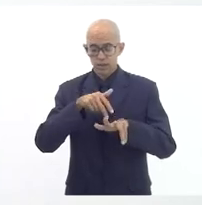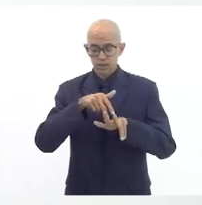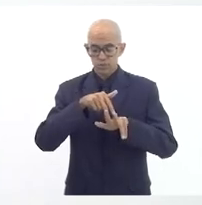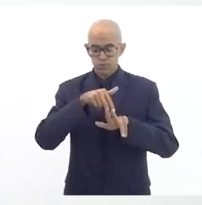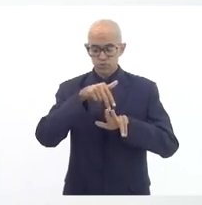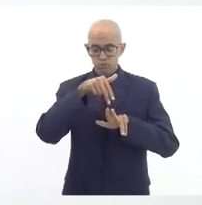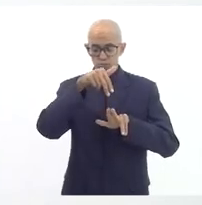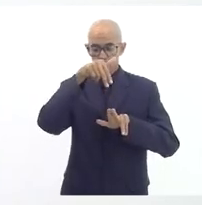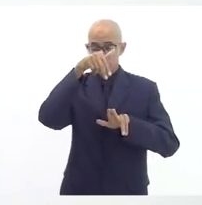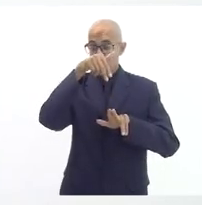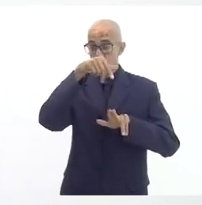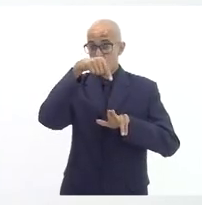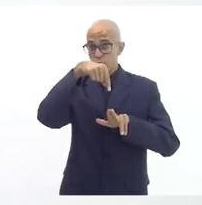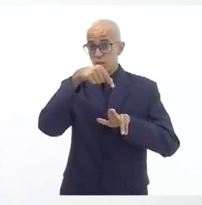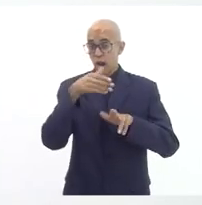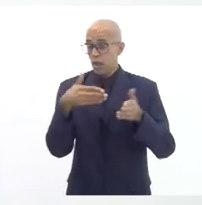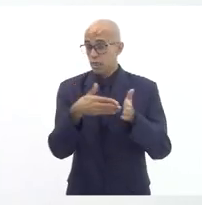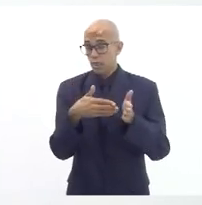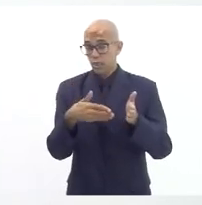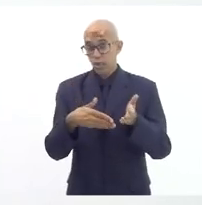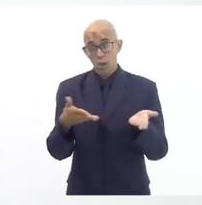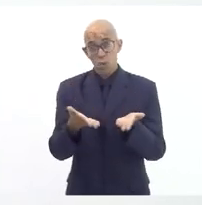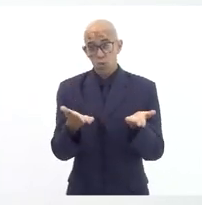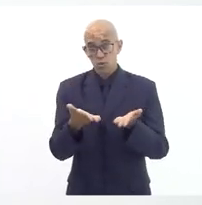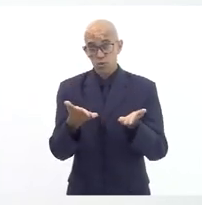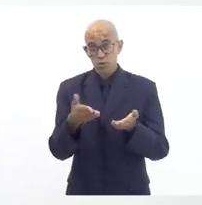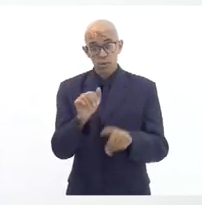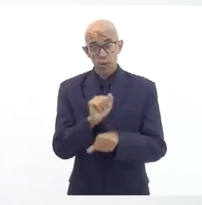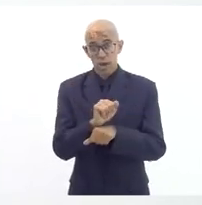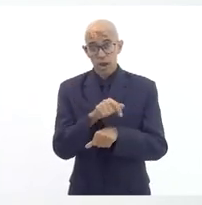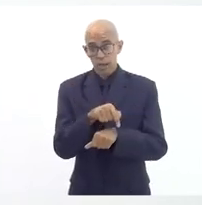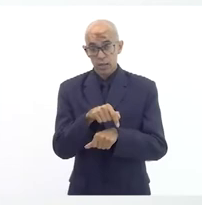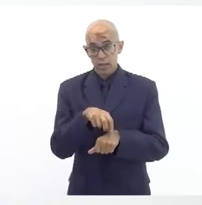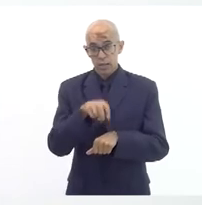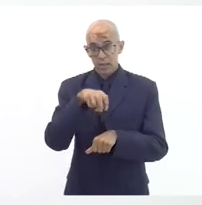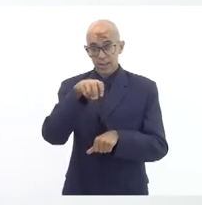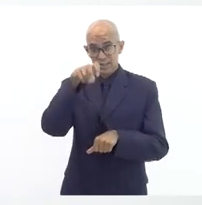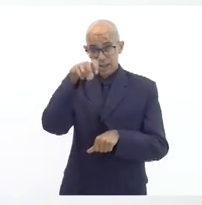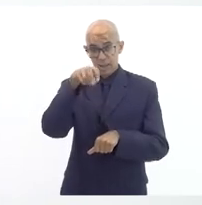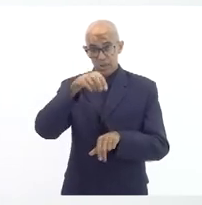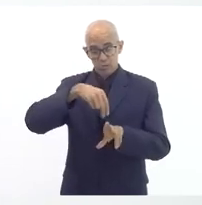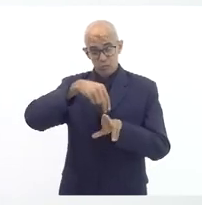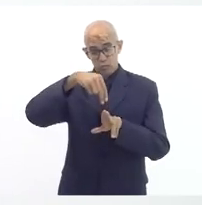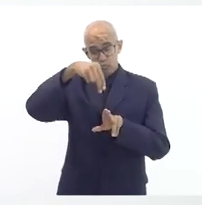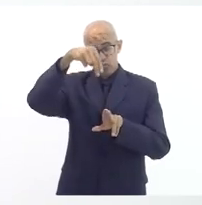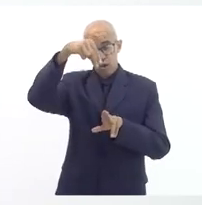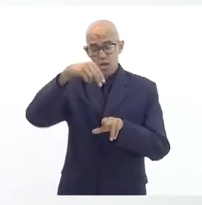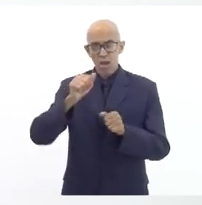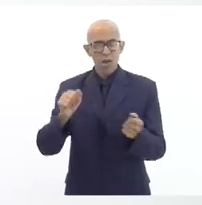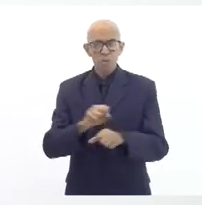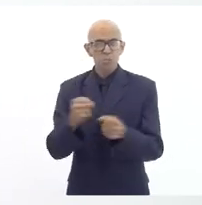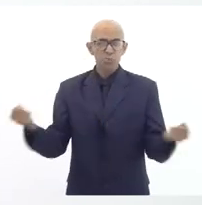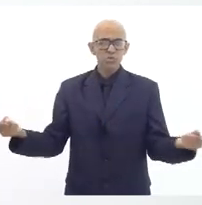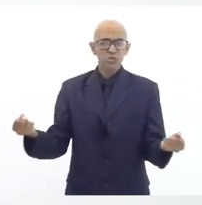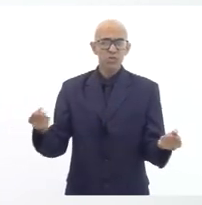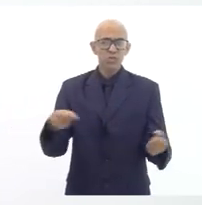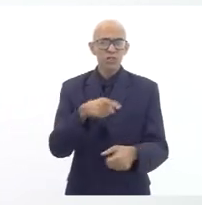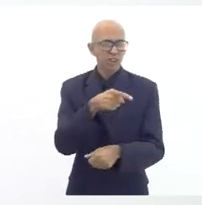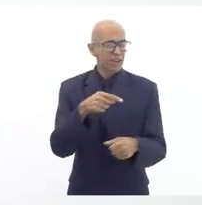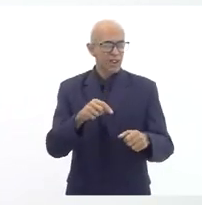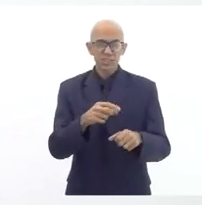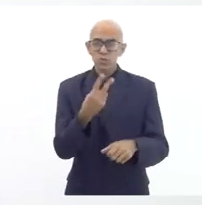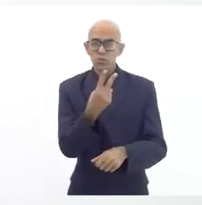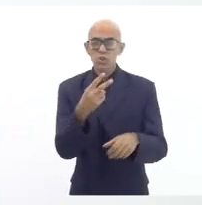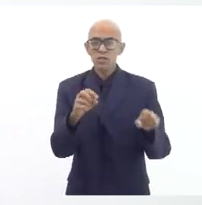está ali parada. Não é possível que seja algo sobrenatural da engenharia colocar duas